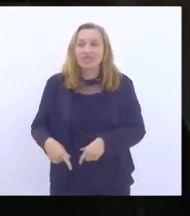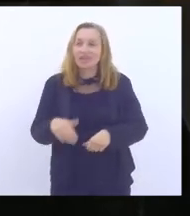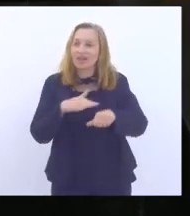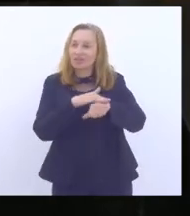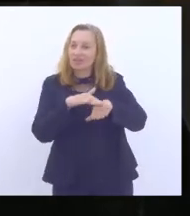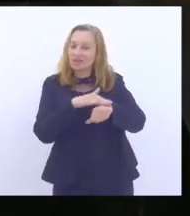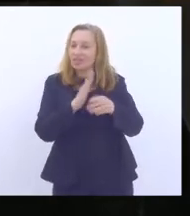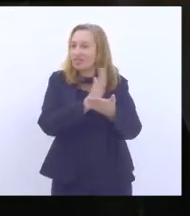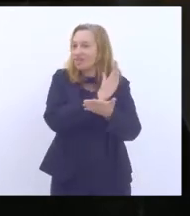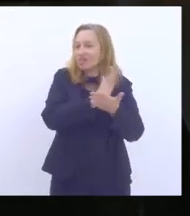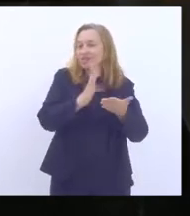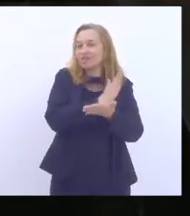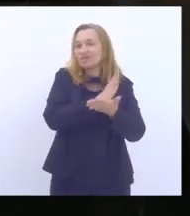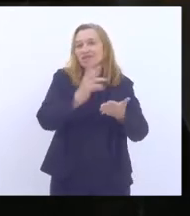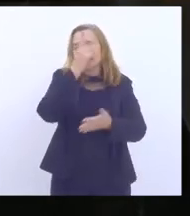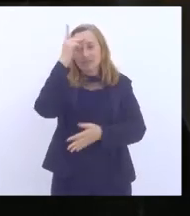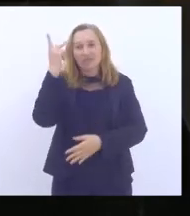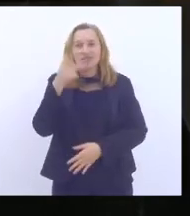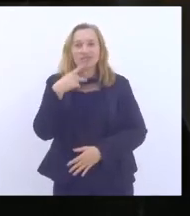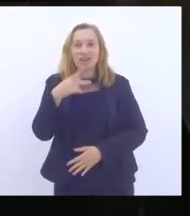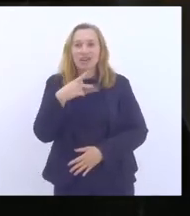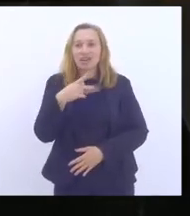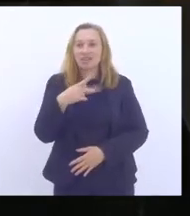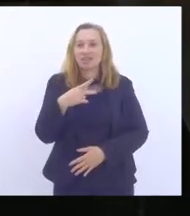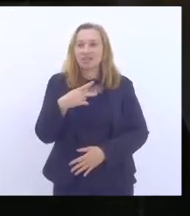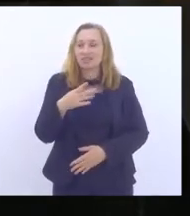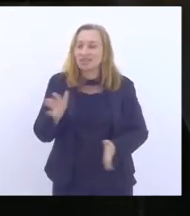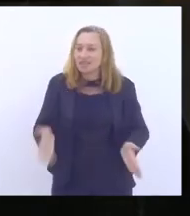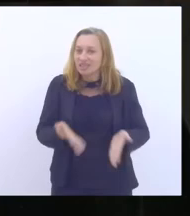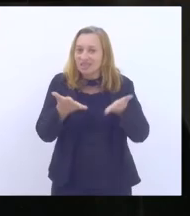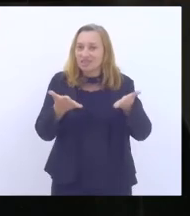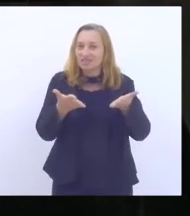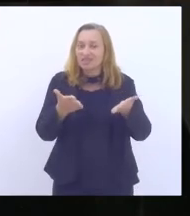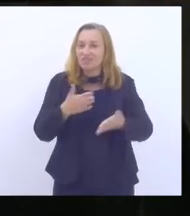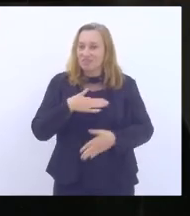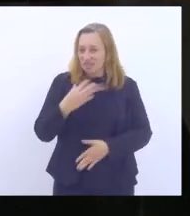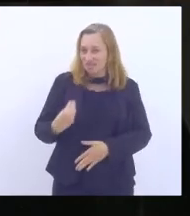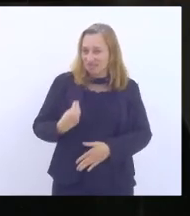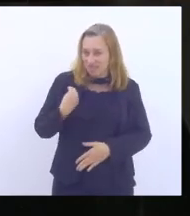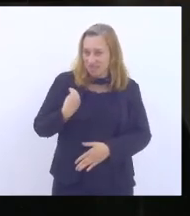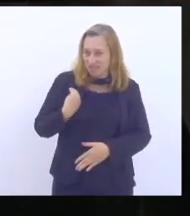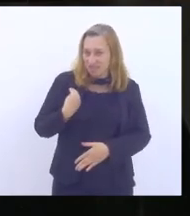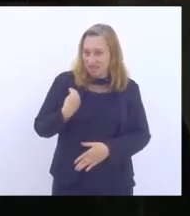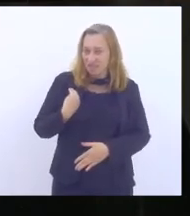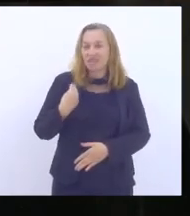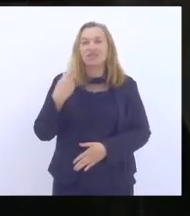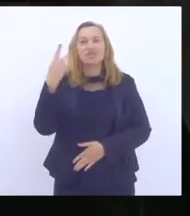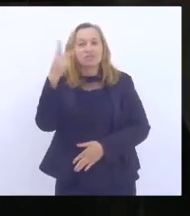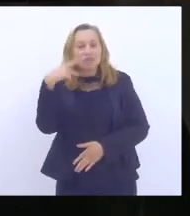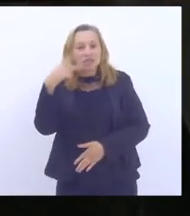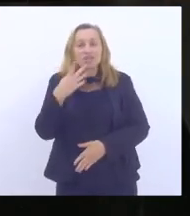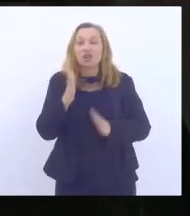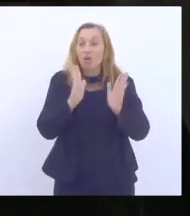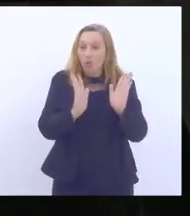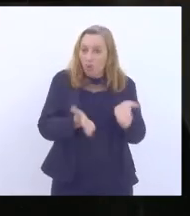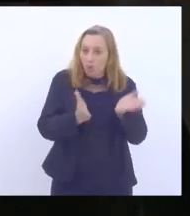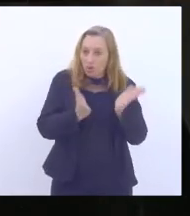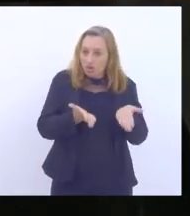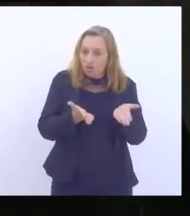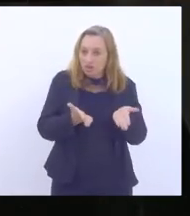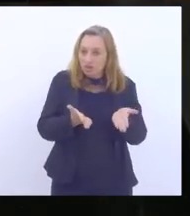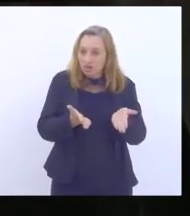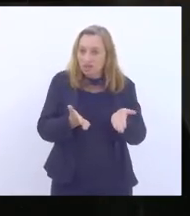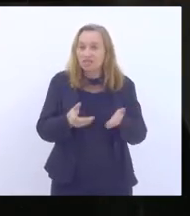estava conversando com algumas pessoas e eu falei o maior incentivador da minha vida de estar na vida pública hoje na quem